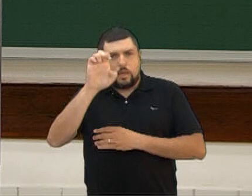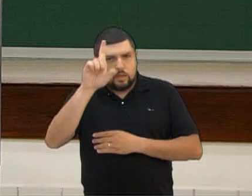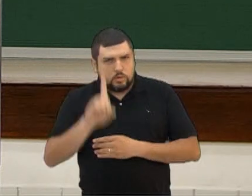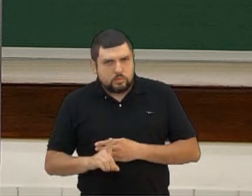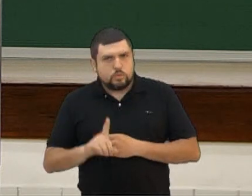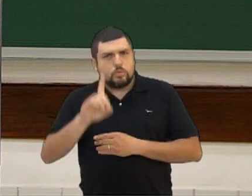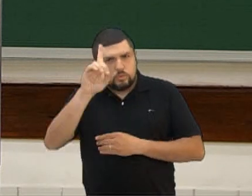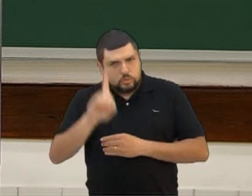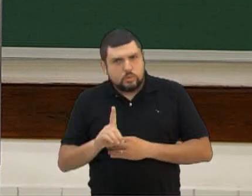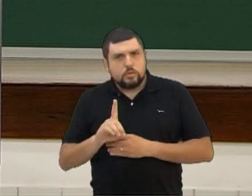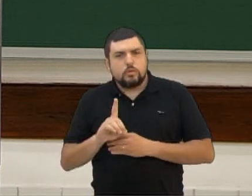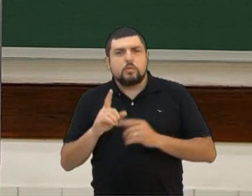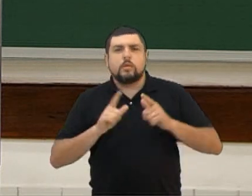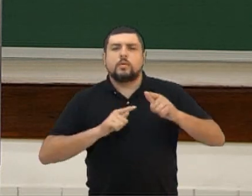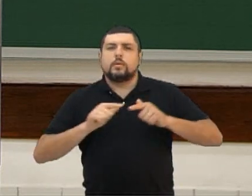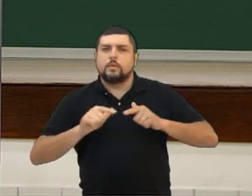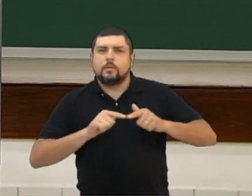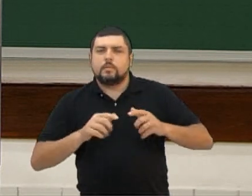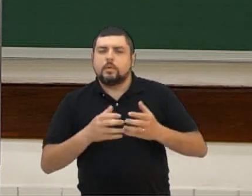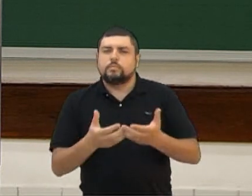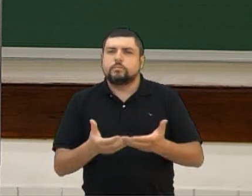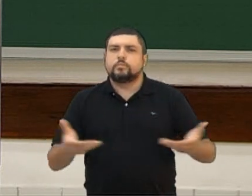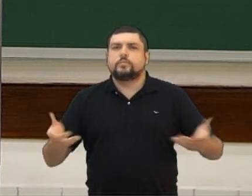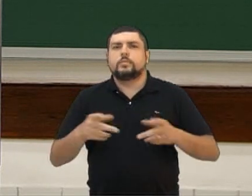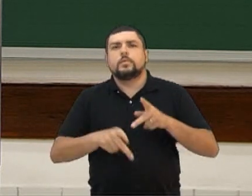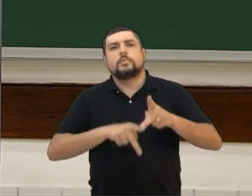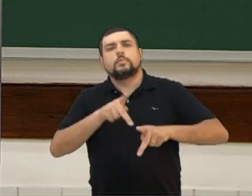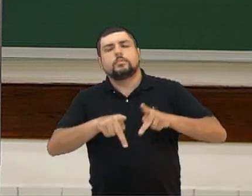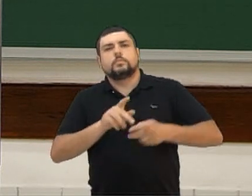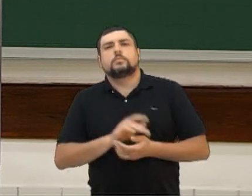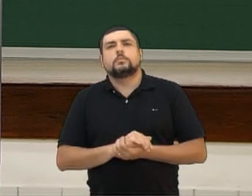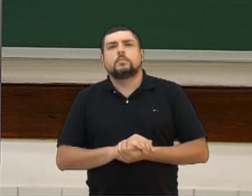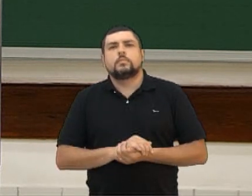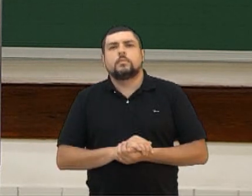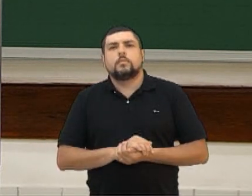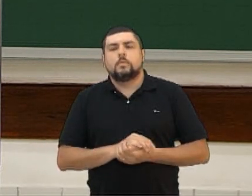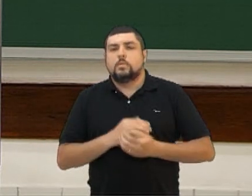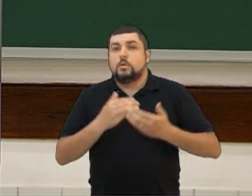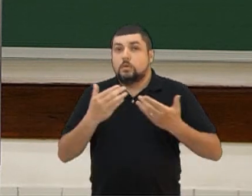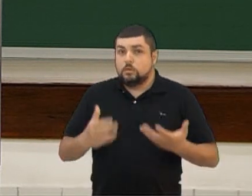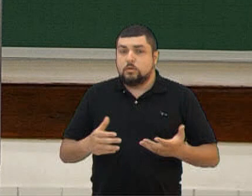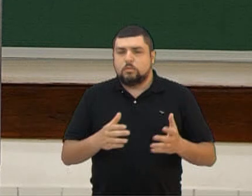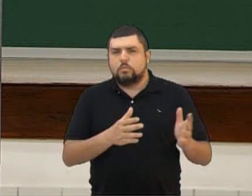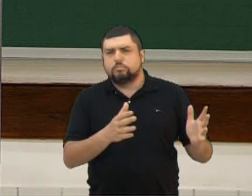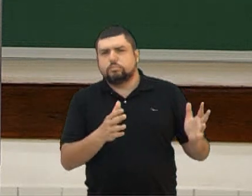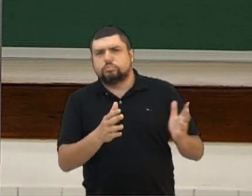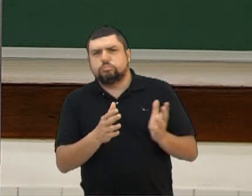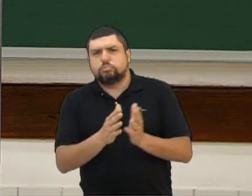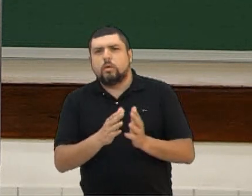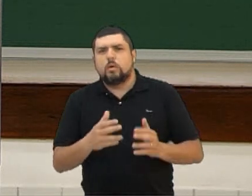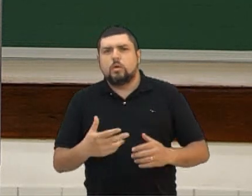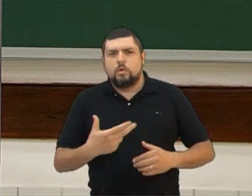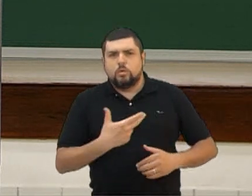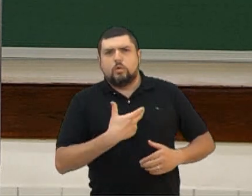trabalhistas à maioria da população. É nesse período também que o Getúlio Vargas acaba sendo conhecido como chamado pai dos